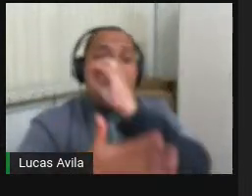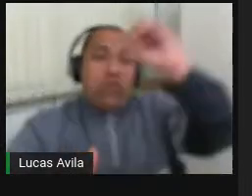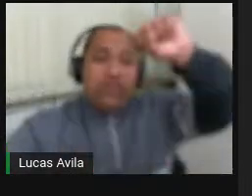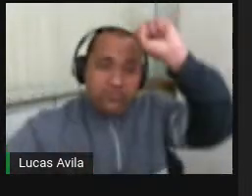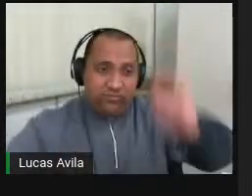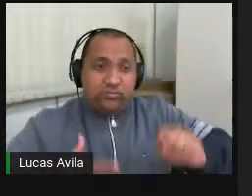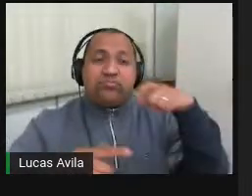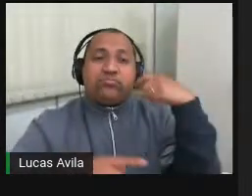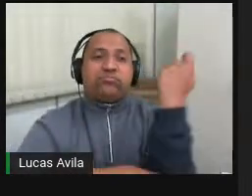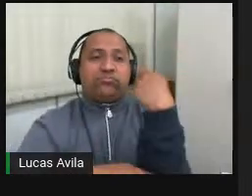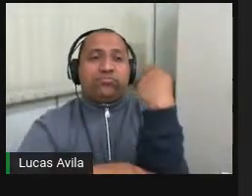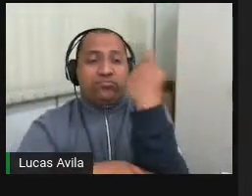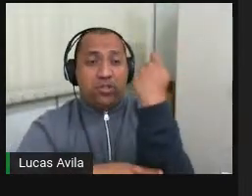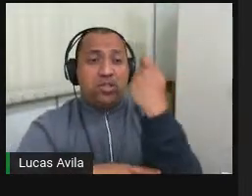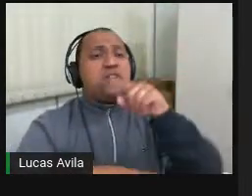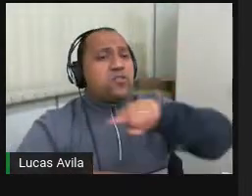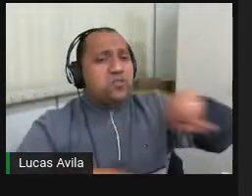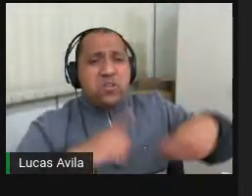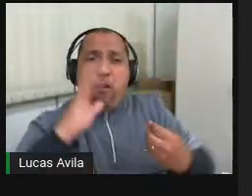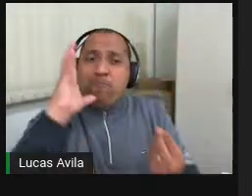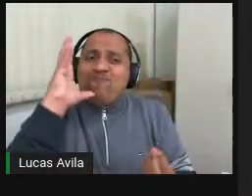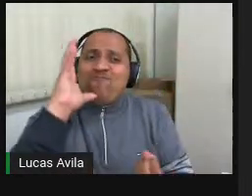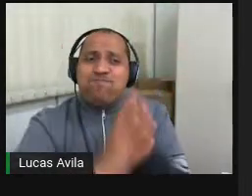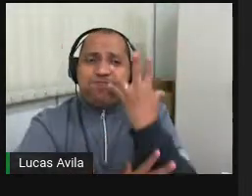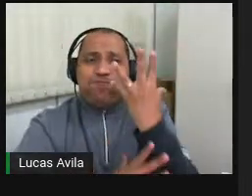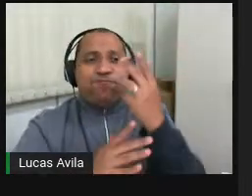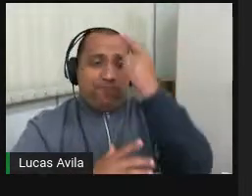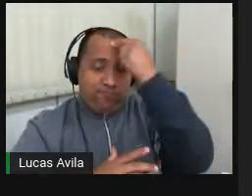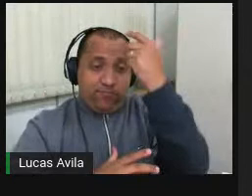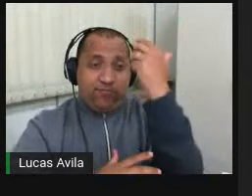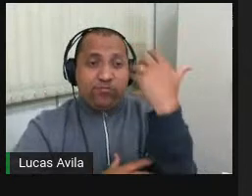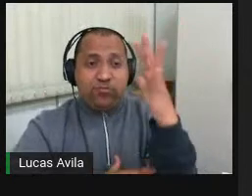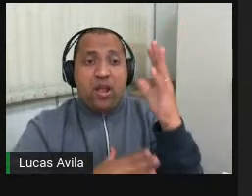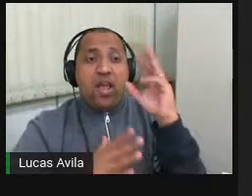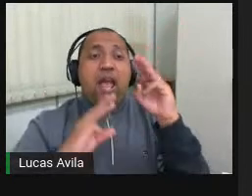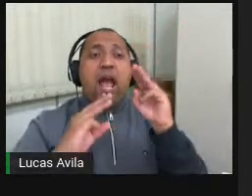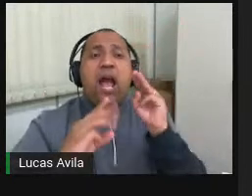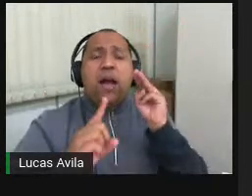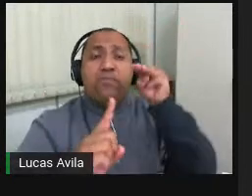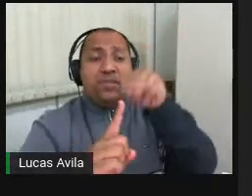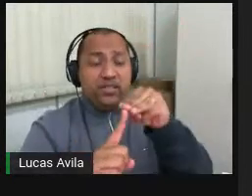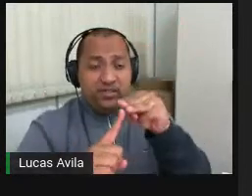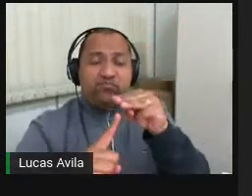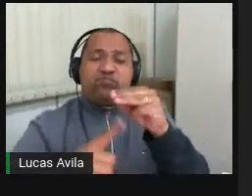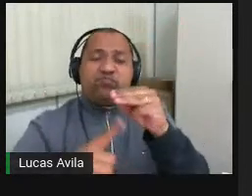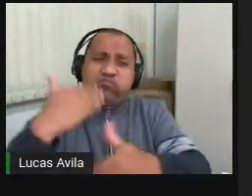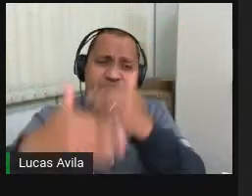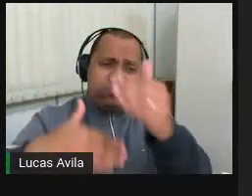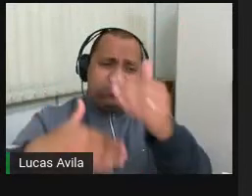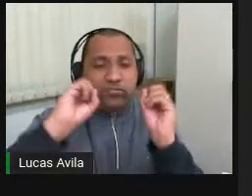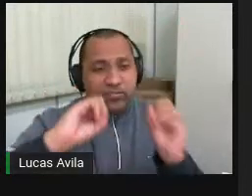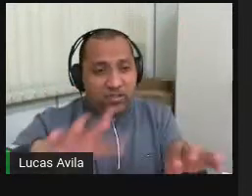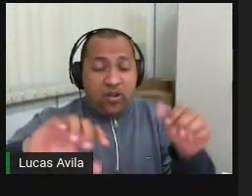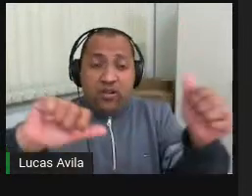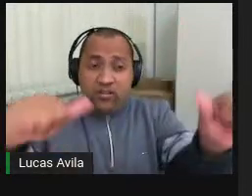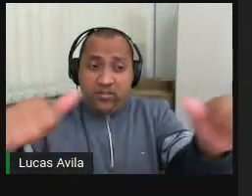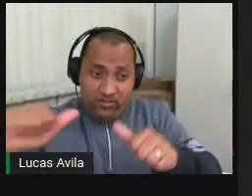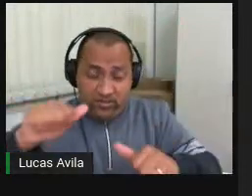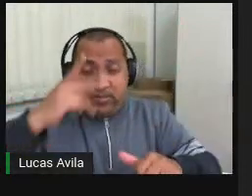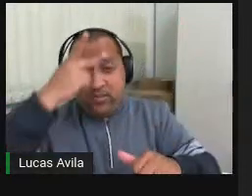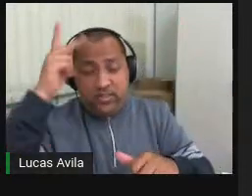Esse povo fez nascer a Unipampa, que tem a missão de promover a educação superior de qualidade, formar